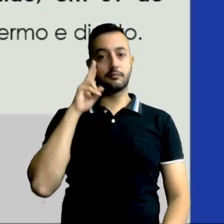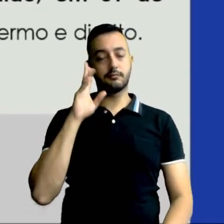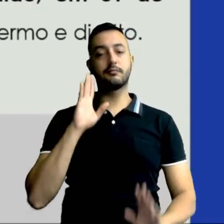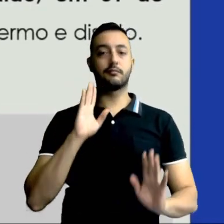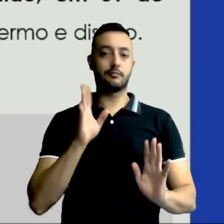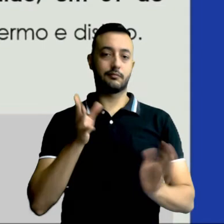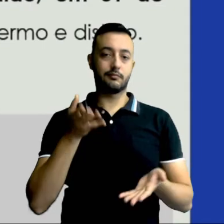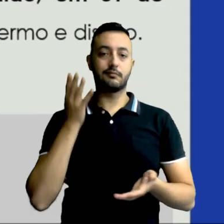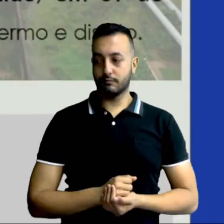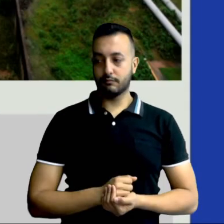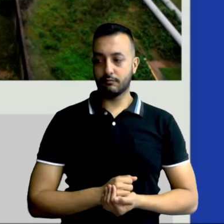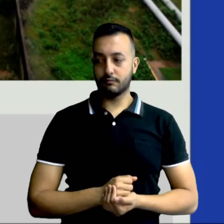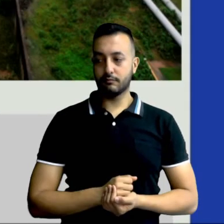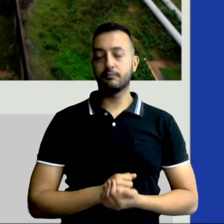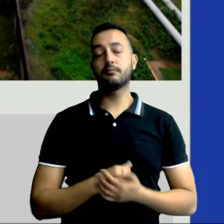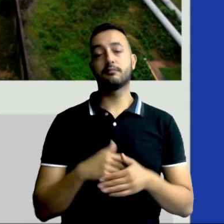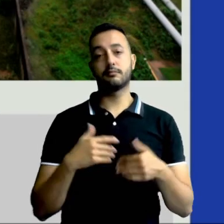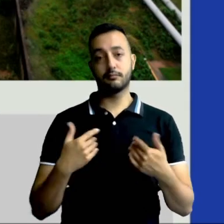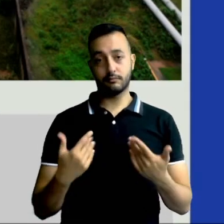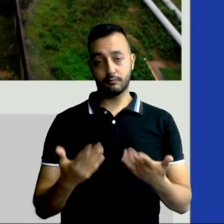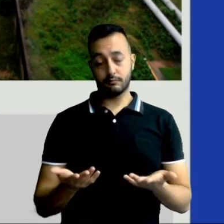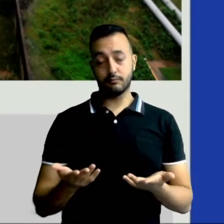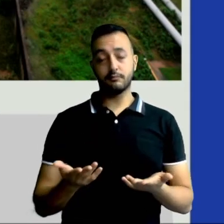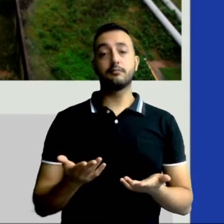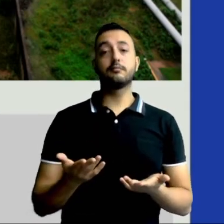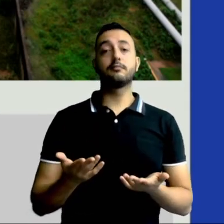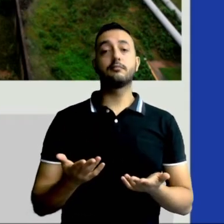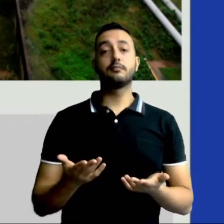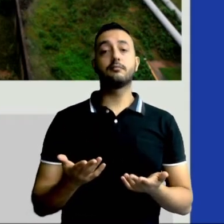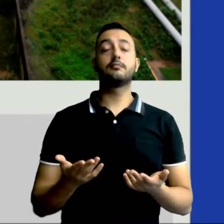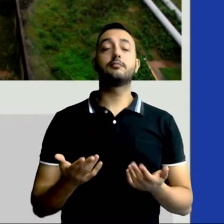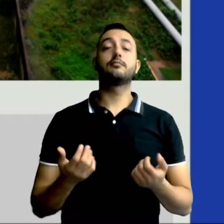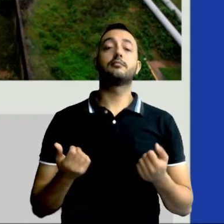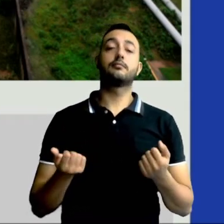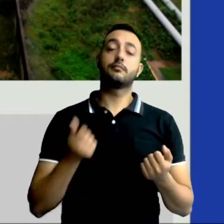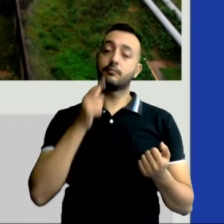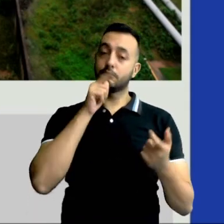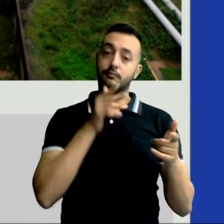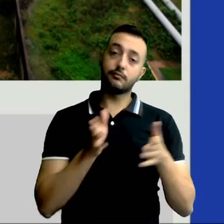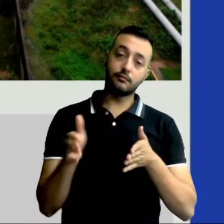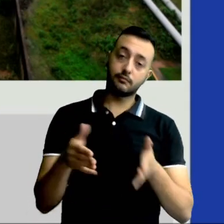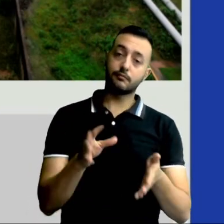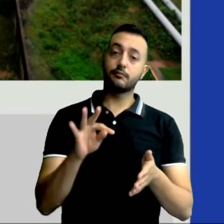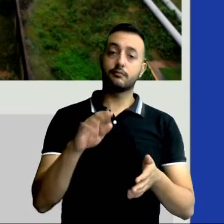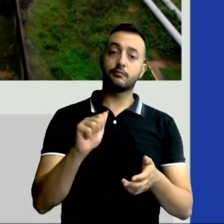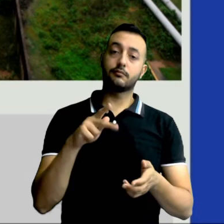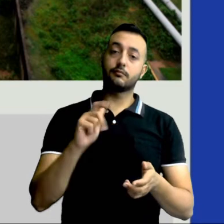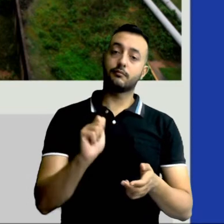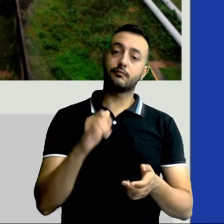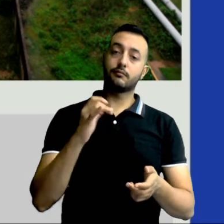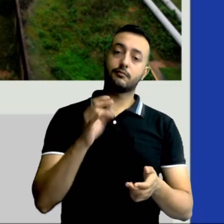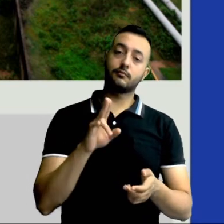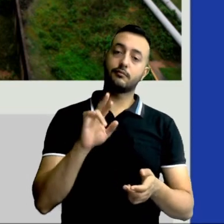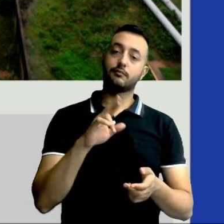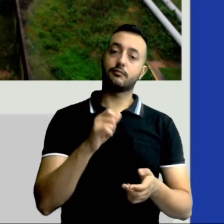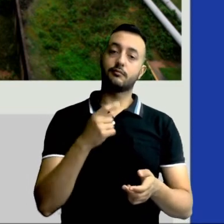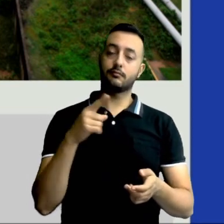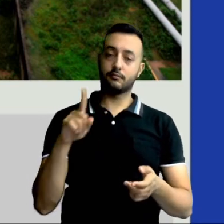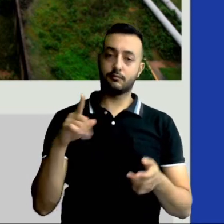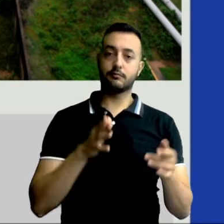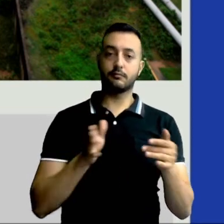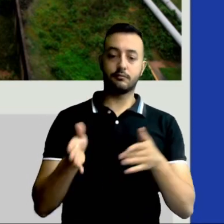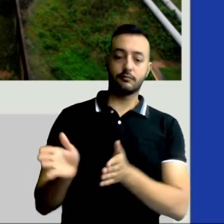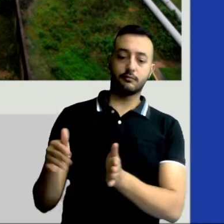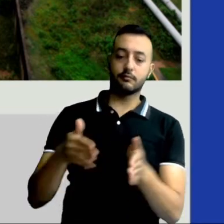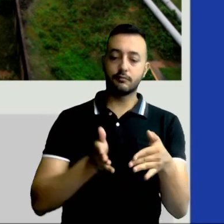sabe tão bem né Então nesse sentido viste o que o rio tapacurá é o principal rio que corta a nossa cidade